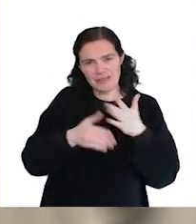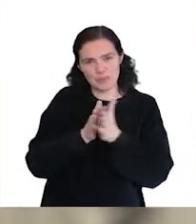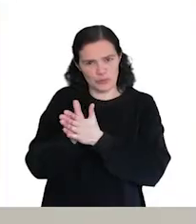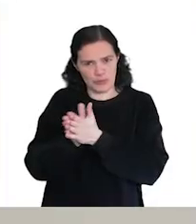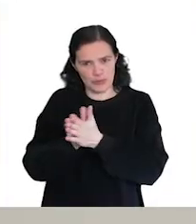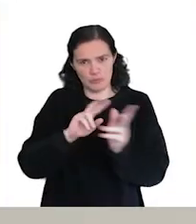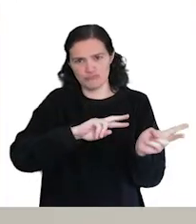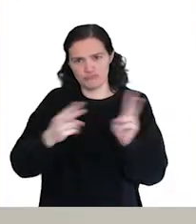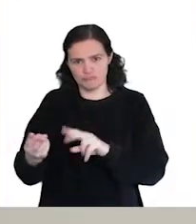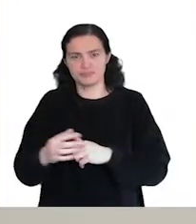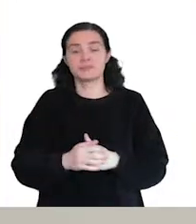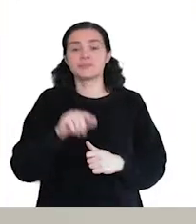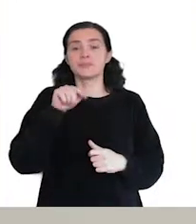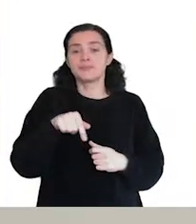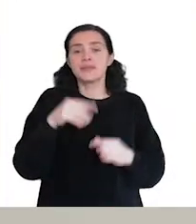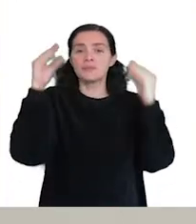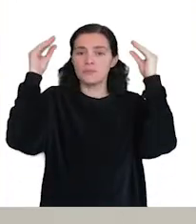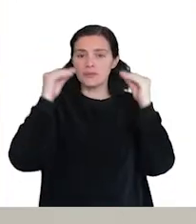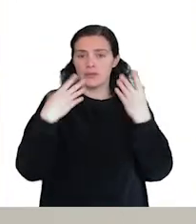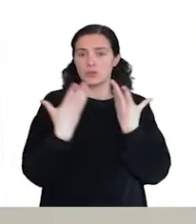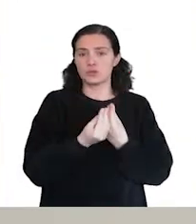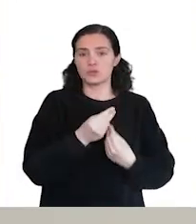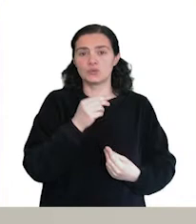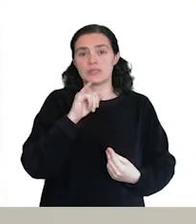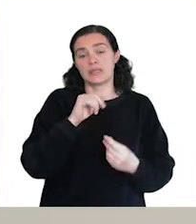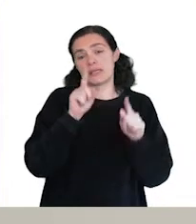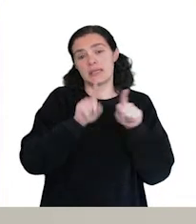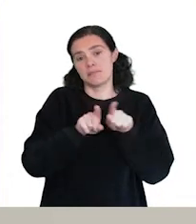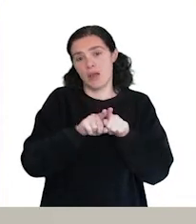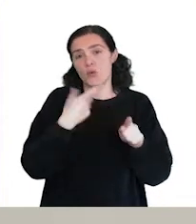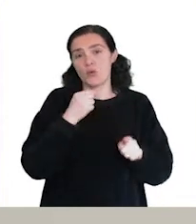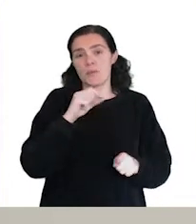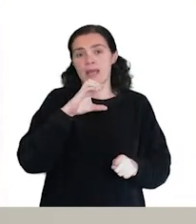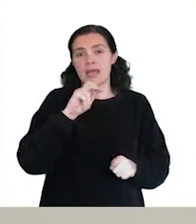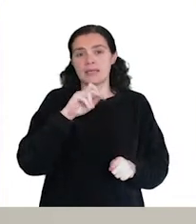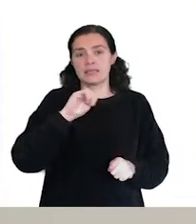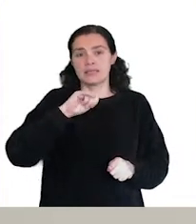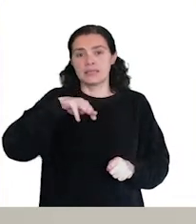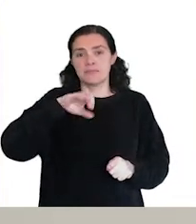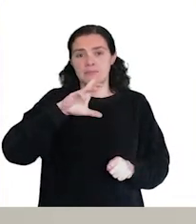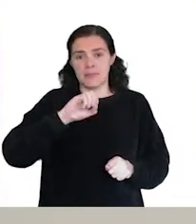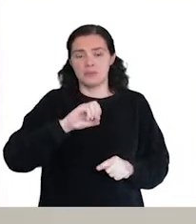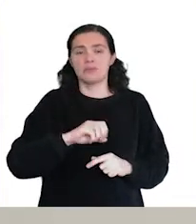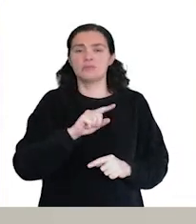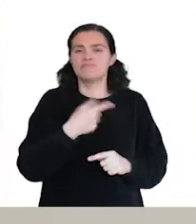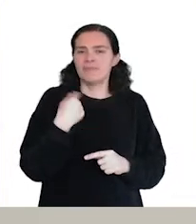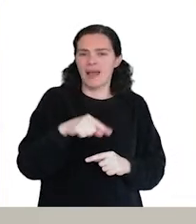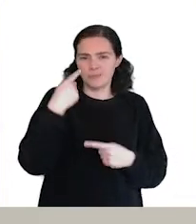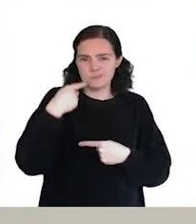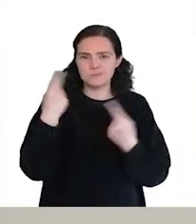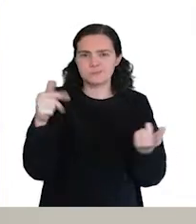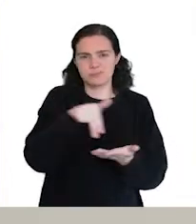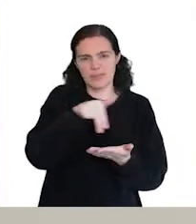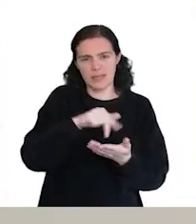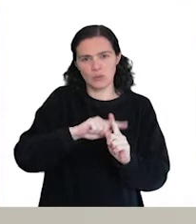utilizadas. Aqui o Manuel de Oliveira com o irmão, Casimiro, num desses